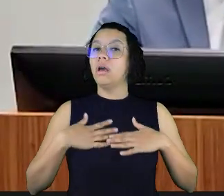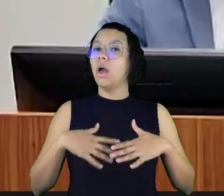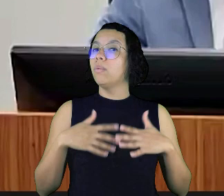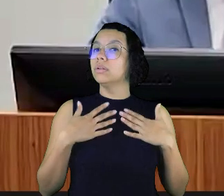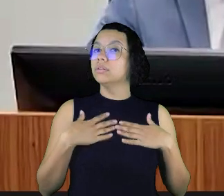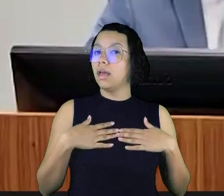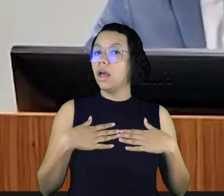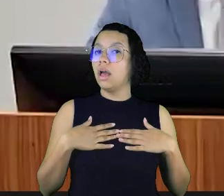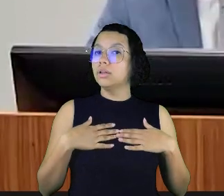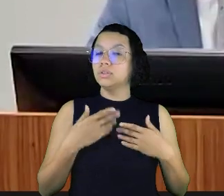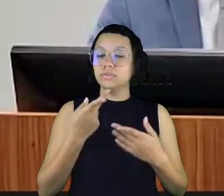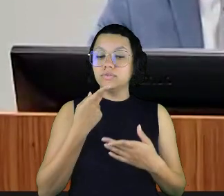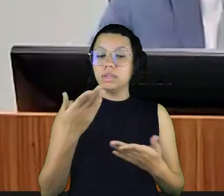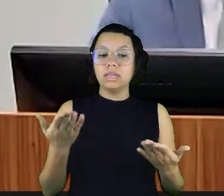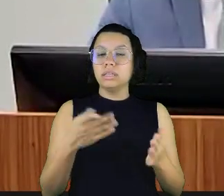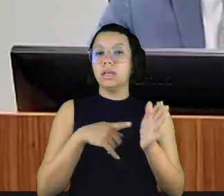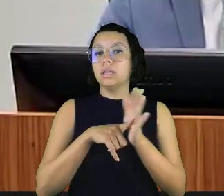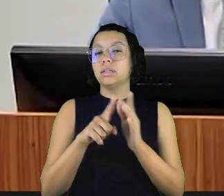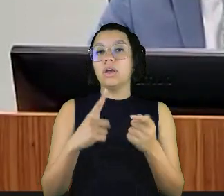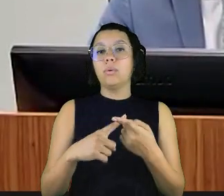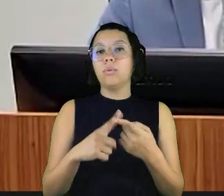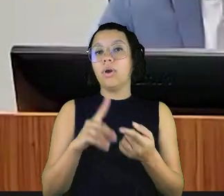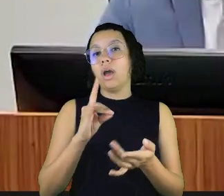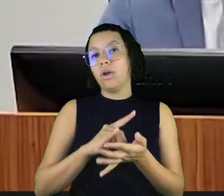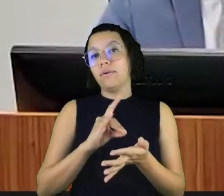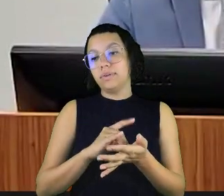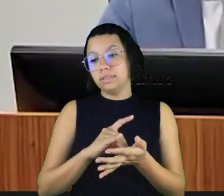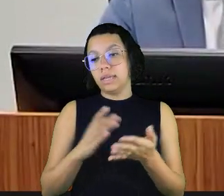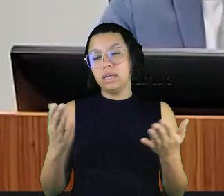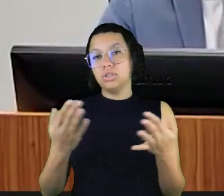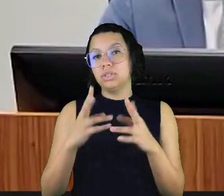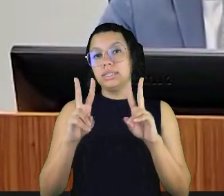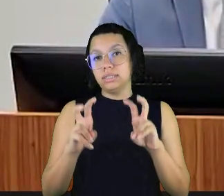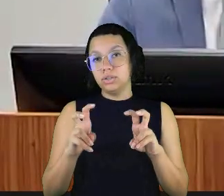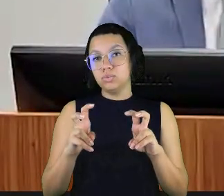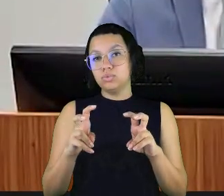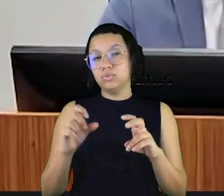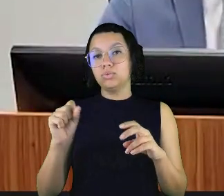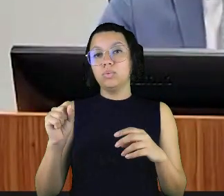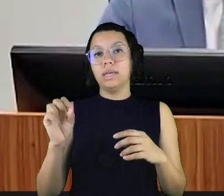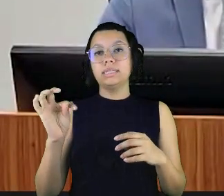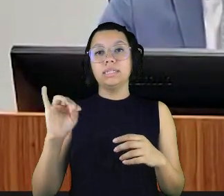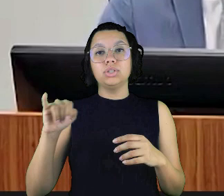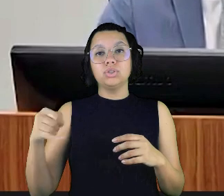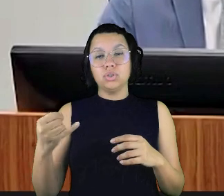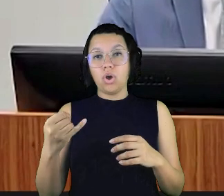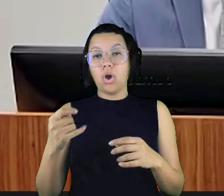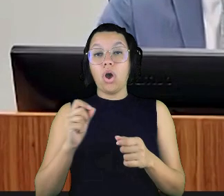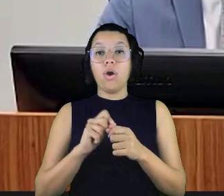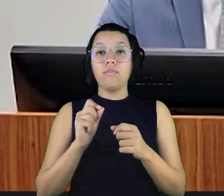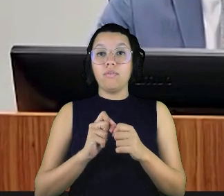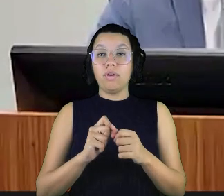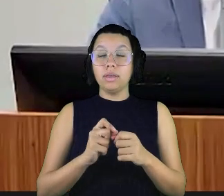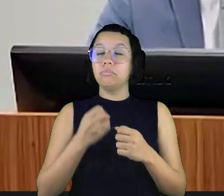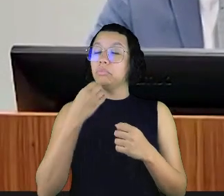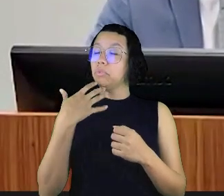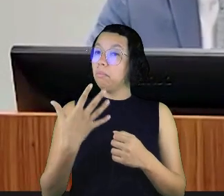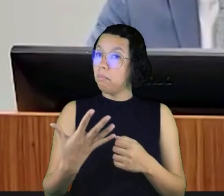de fato, nesse assunto, o STJ cumpriu com louvor o seu papel